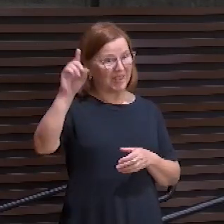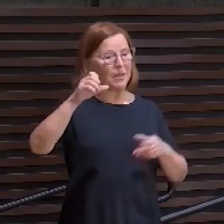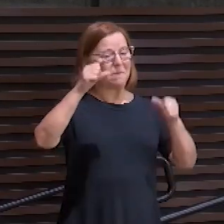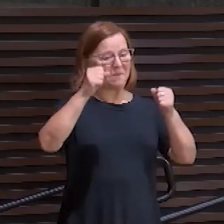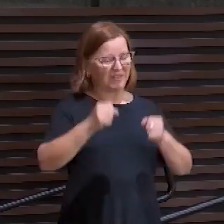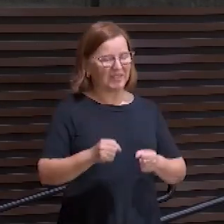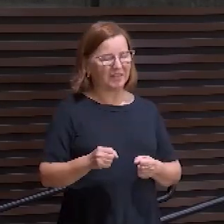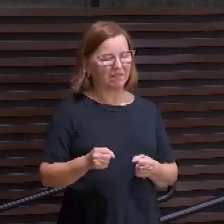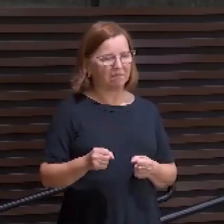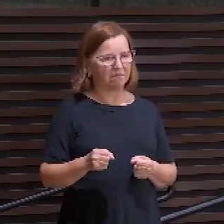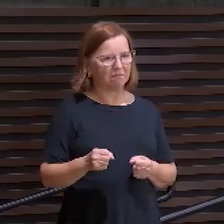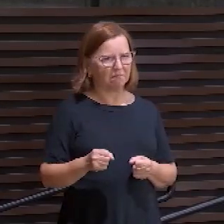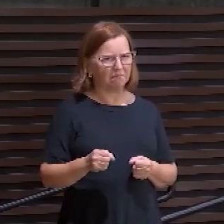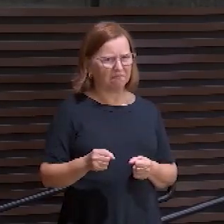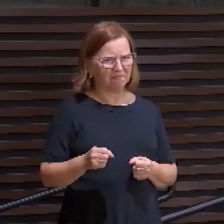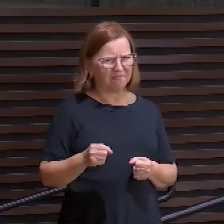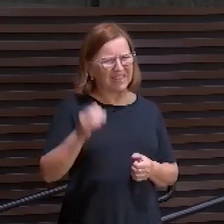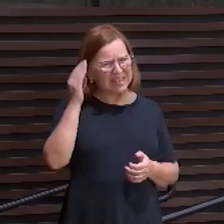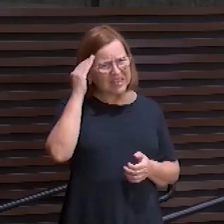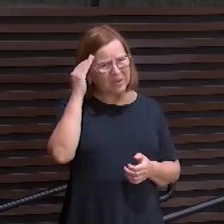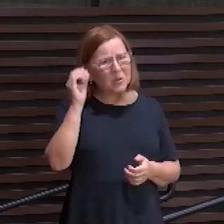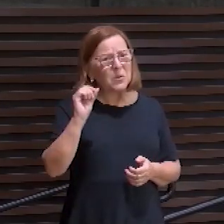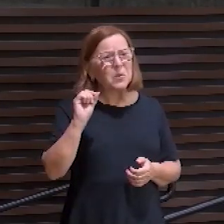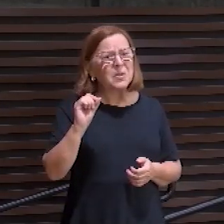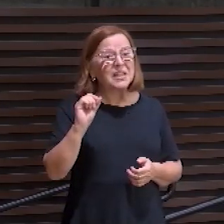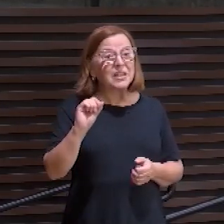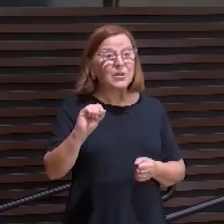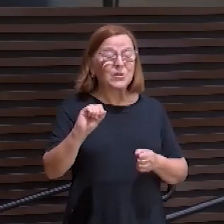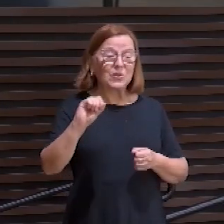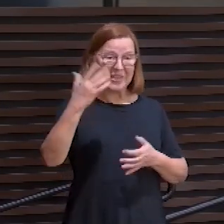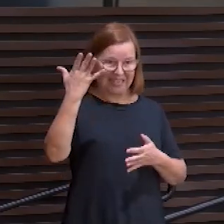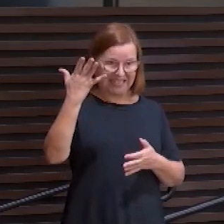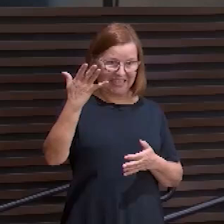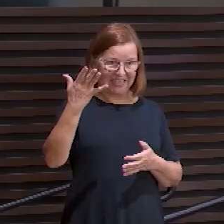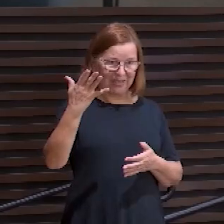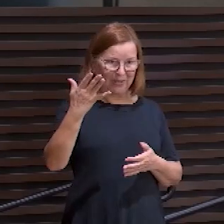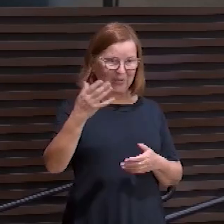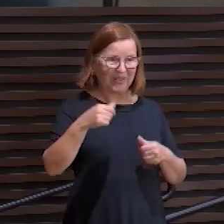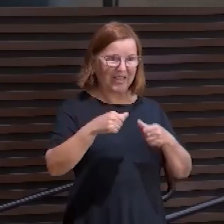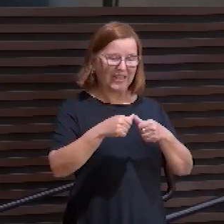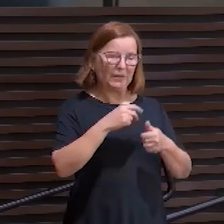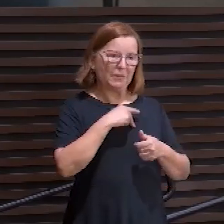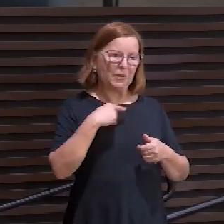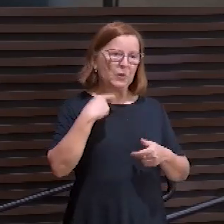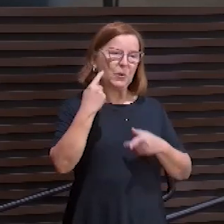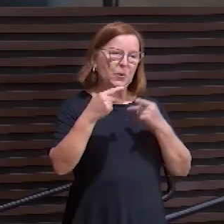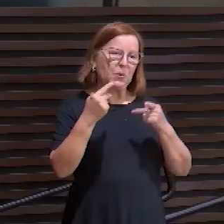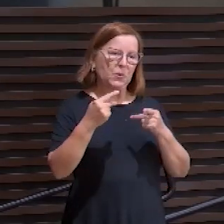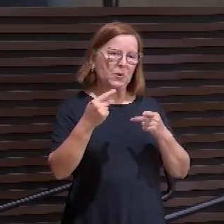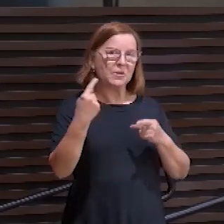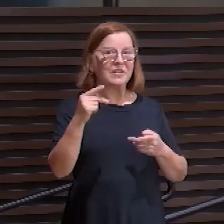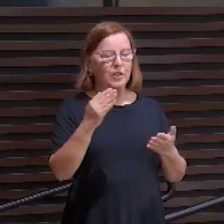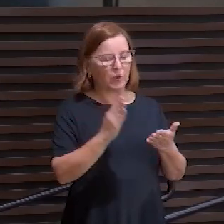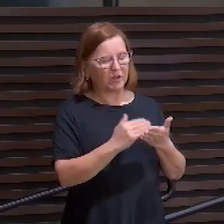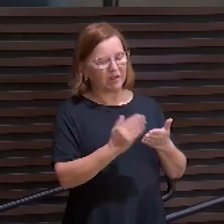E sabe o que aconteceu? Ele conta no livro dele: eu nunca mais parei,